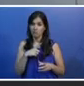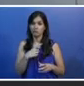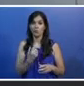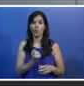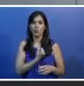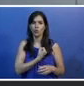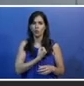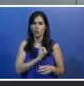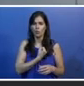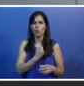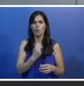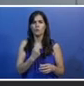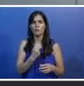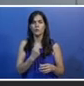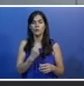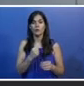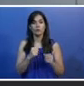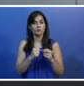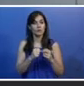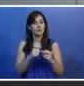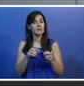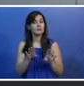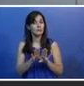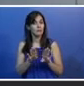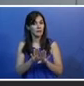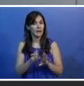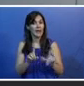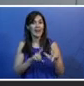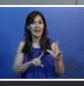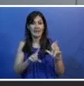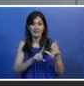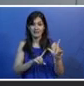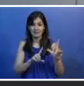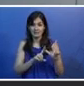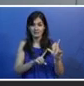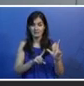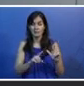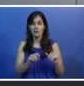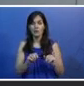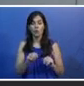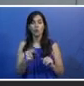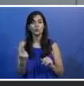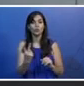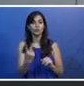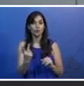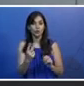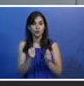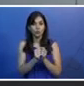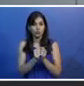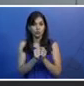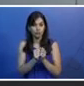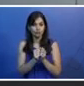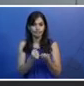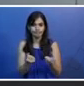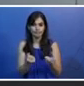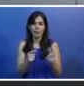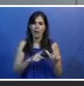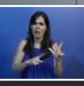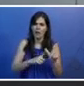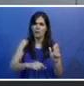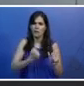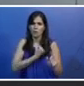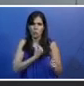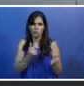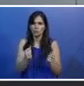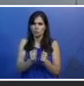produto de números, de letras ou de ambos. Eu tenho alguns exemplos